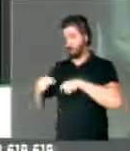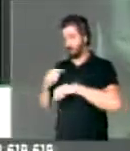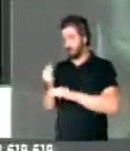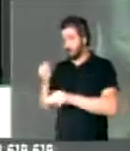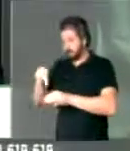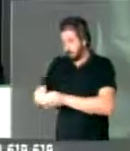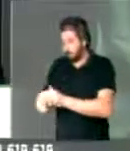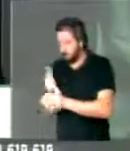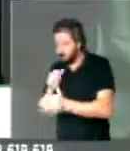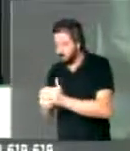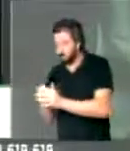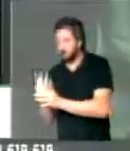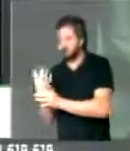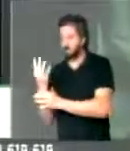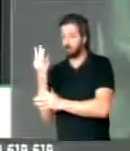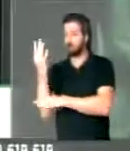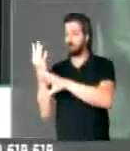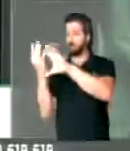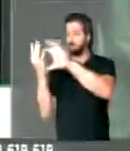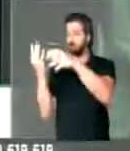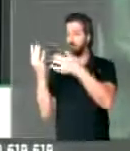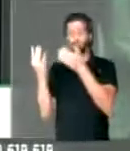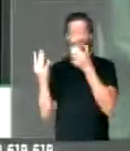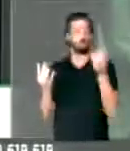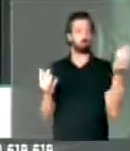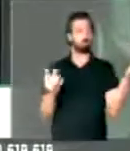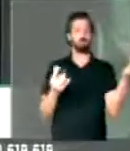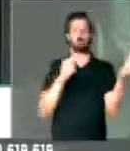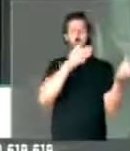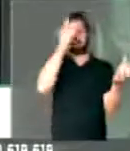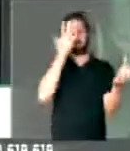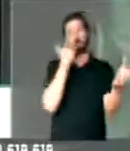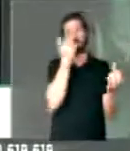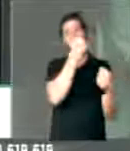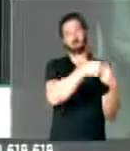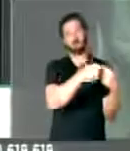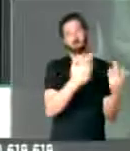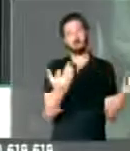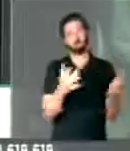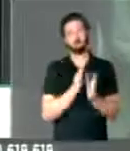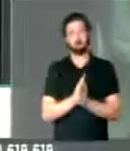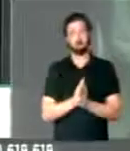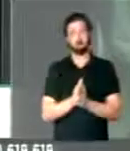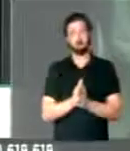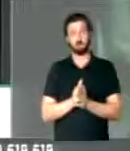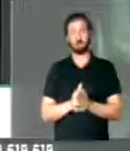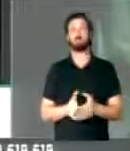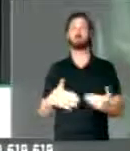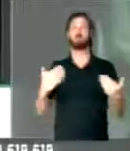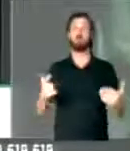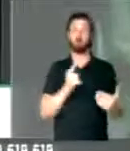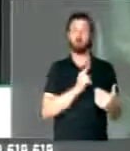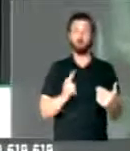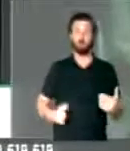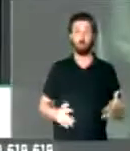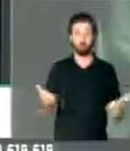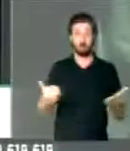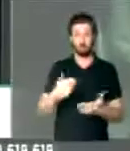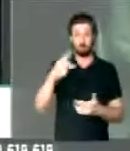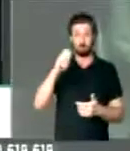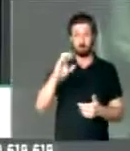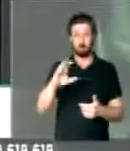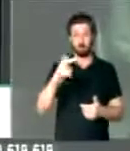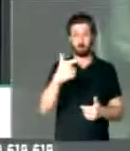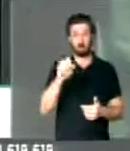dia. Portanto, eu queria acrescentar aqui ainda, quando o governo nessa PEC